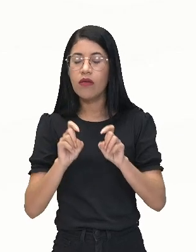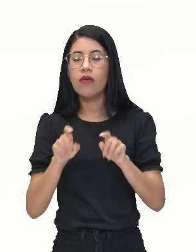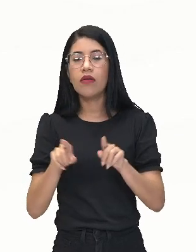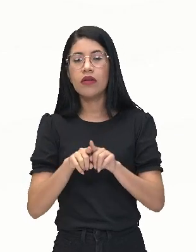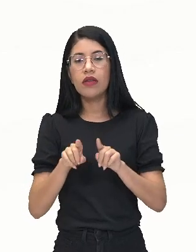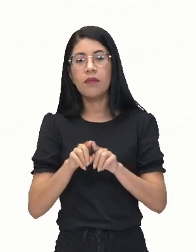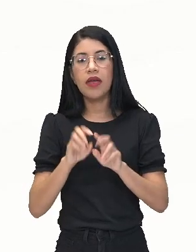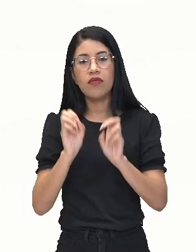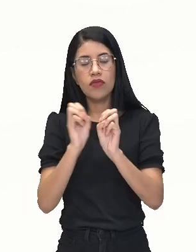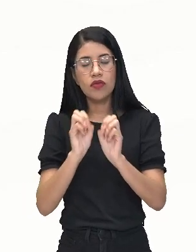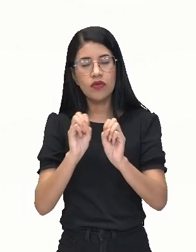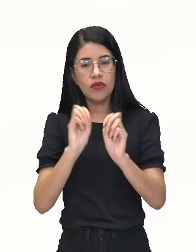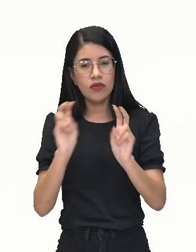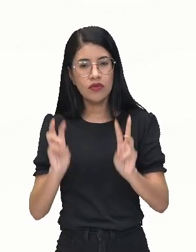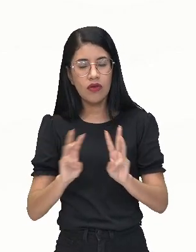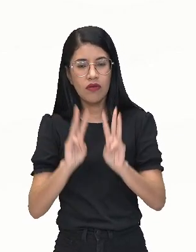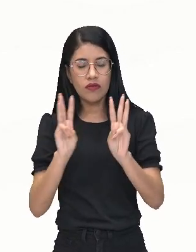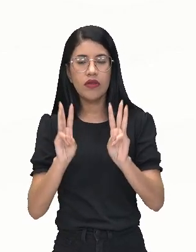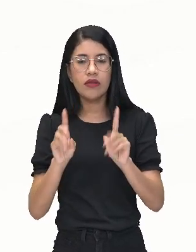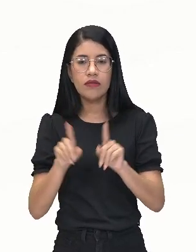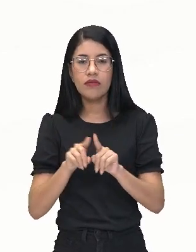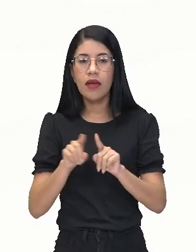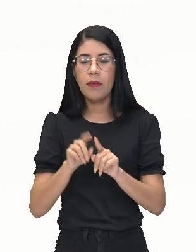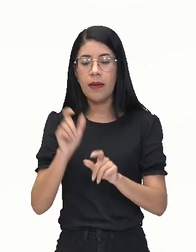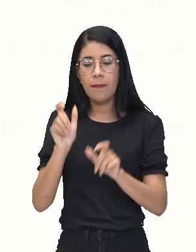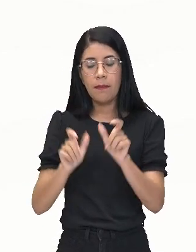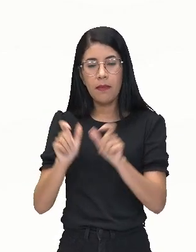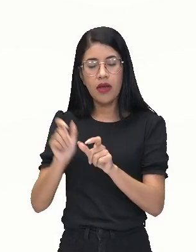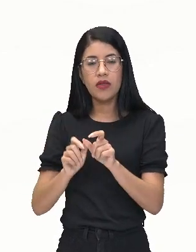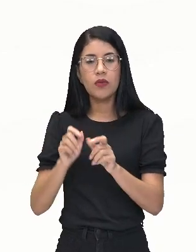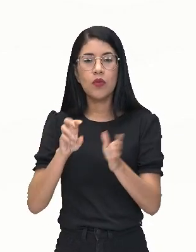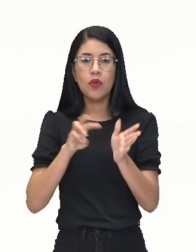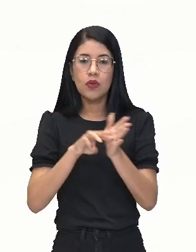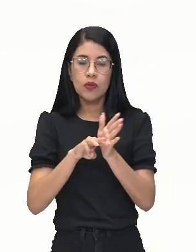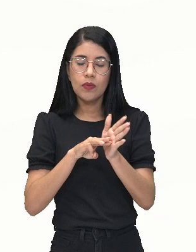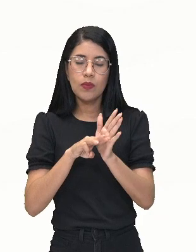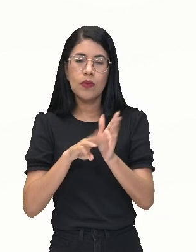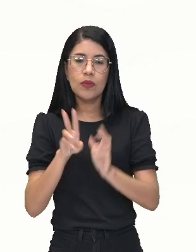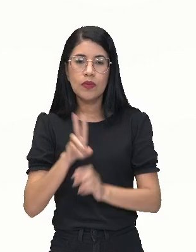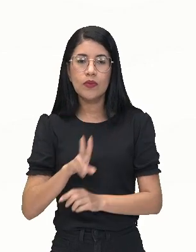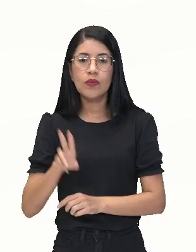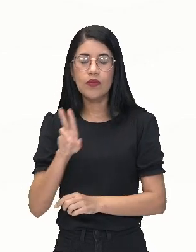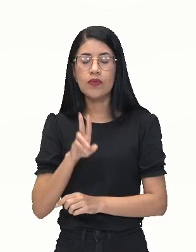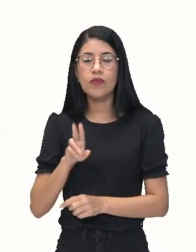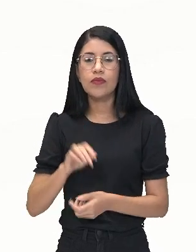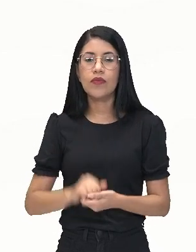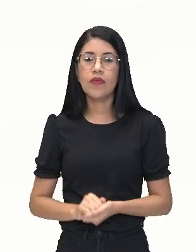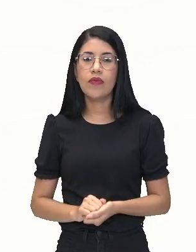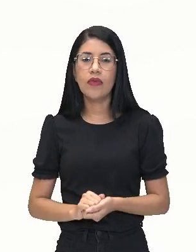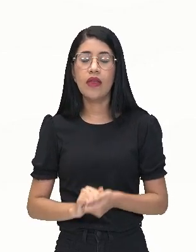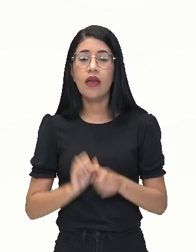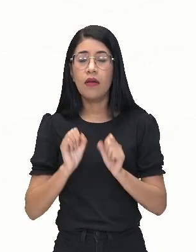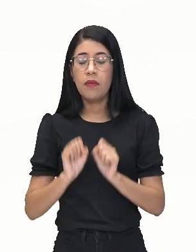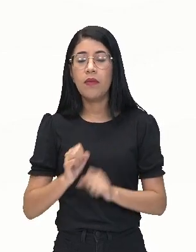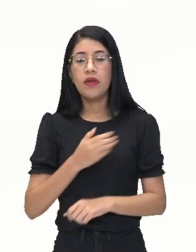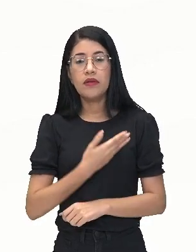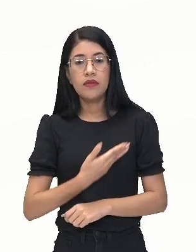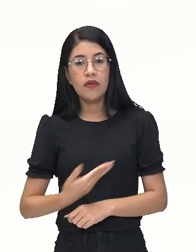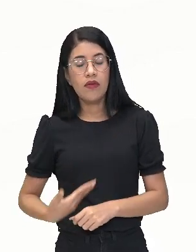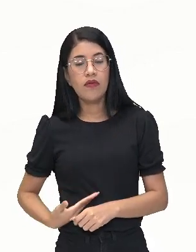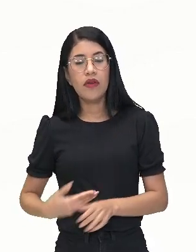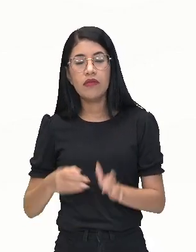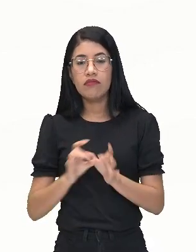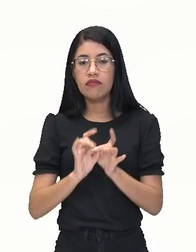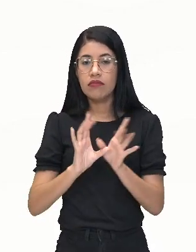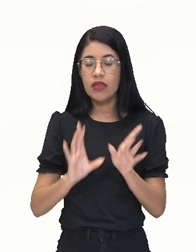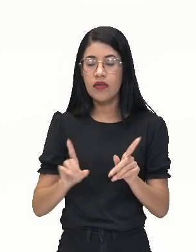as pessoas, os dados e aí os métodos de operação, seja lá em órgãos públicos ou